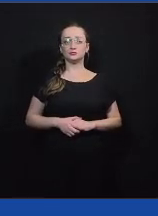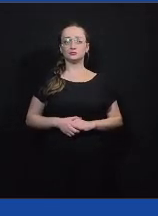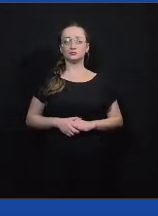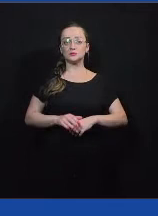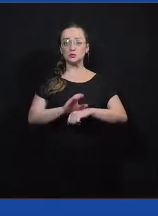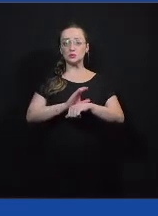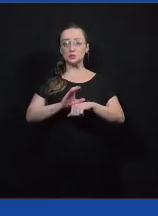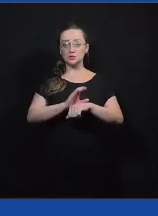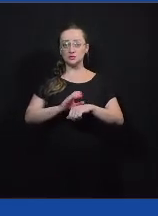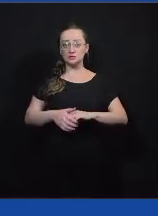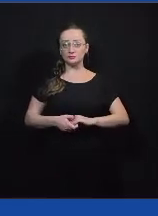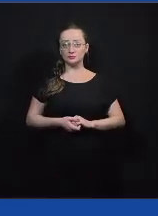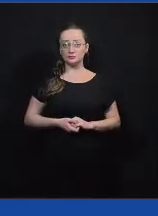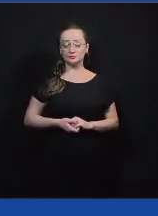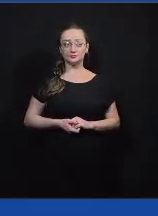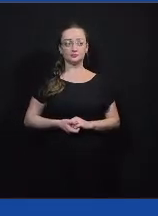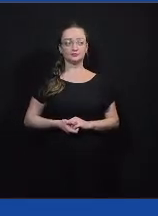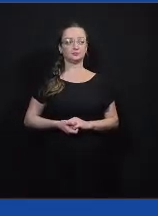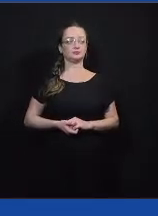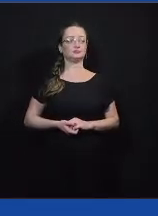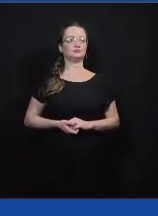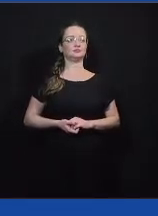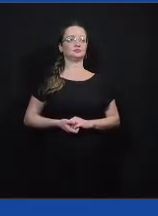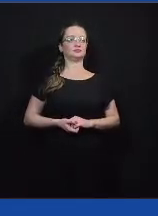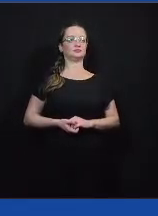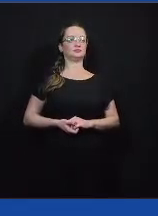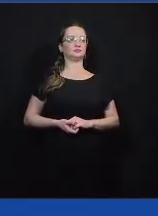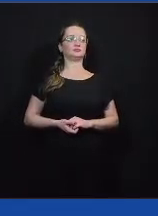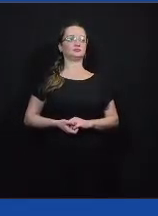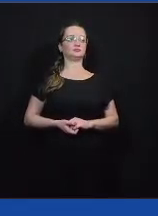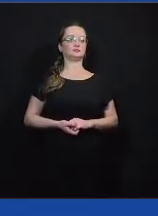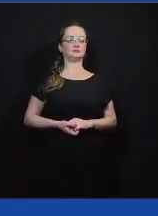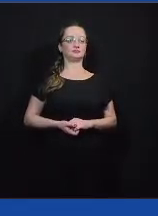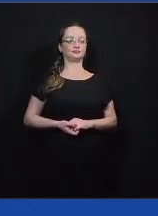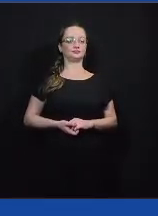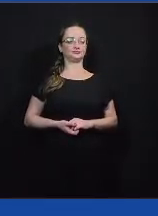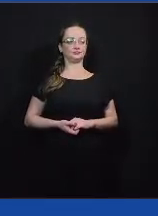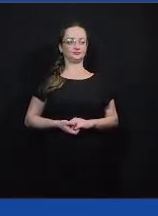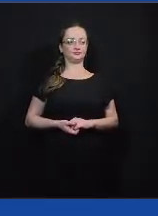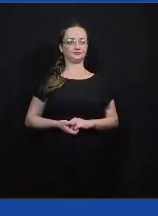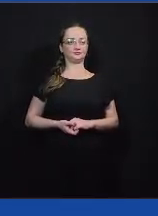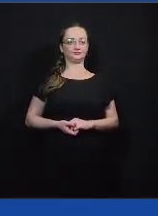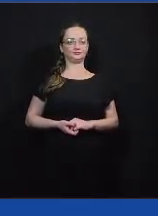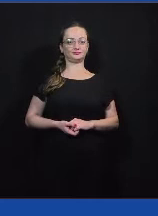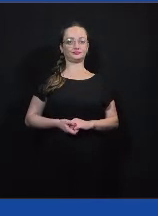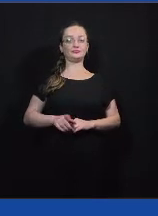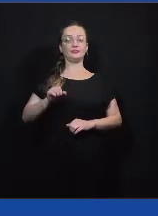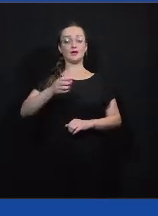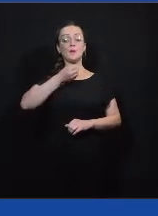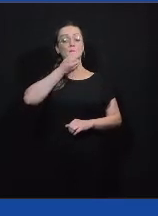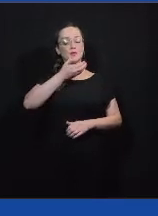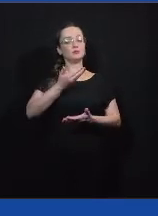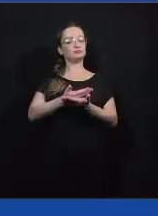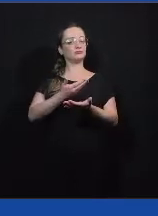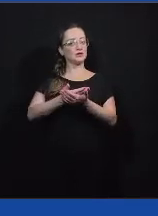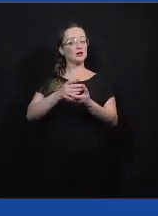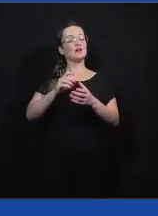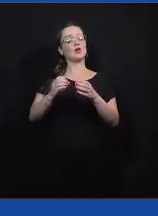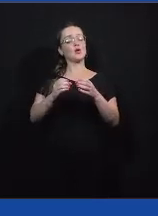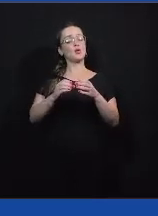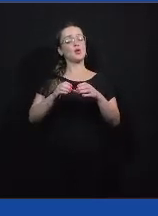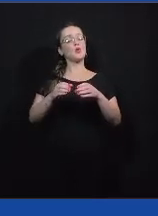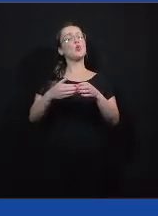estou aqui de boa não foi e essa é boa para estudar porque tá em concurso também